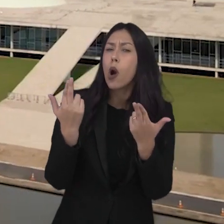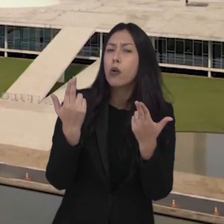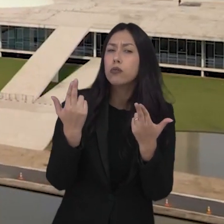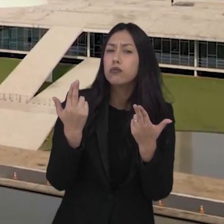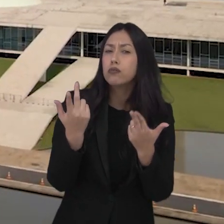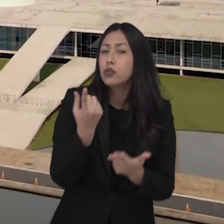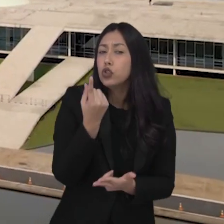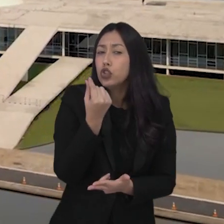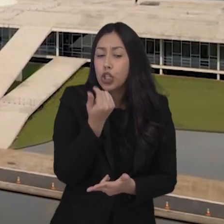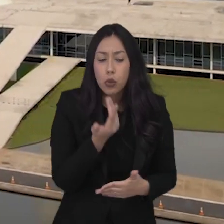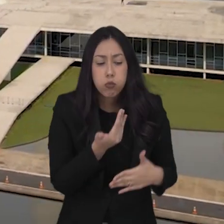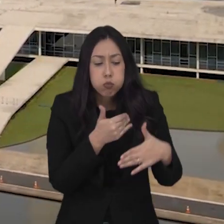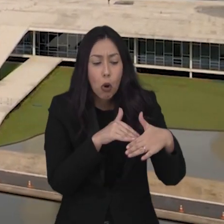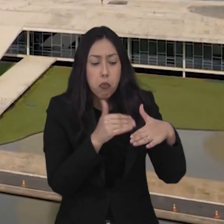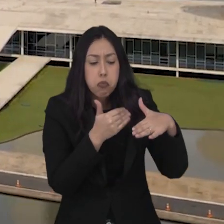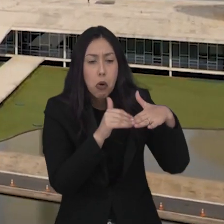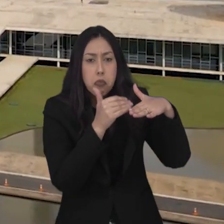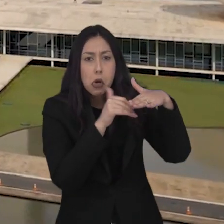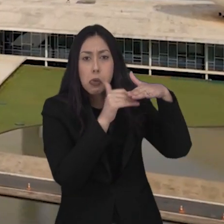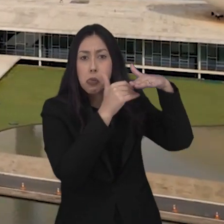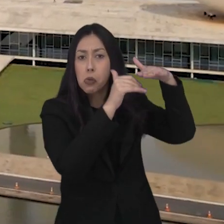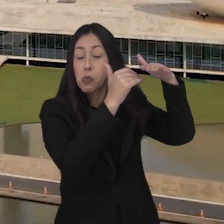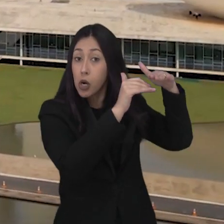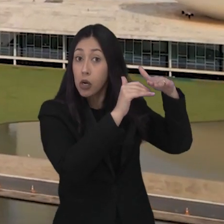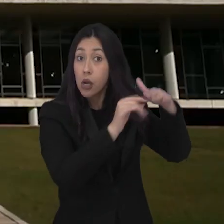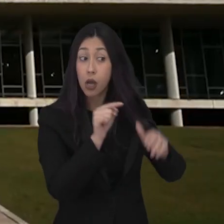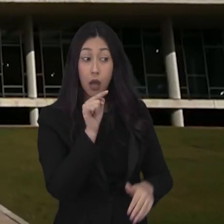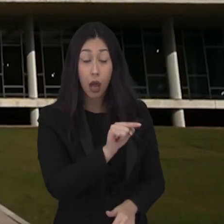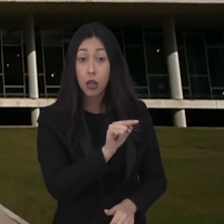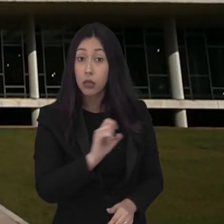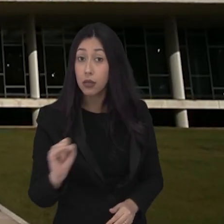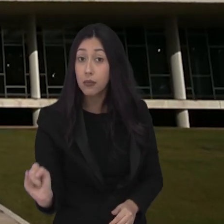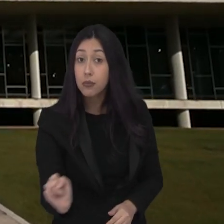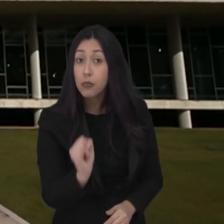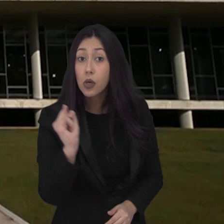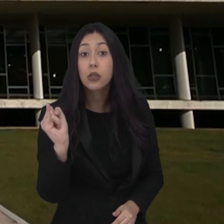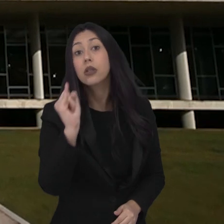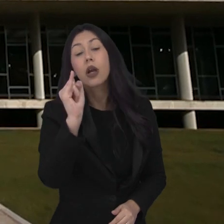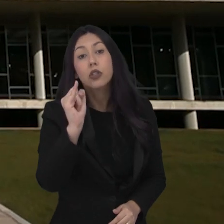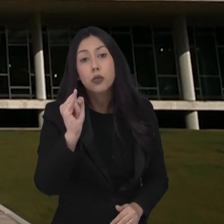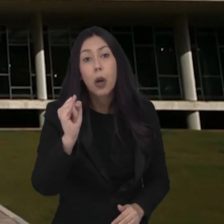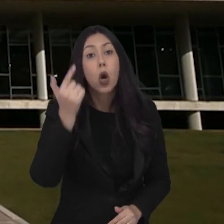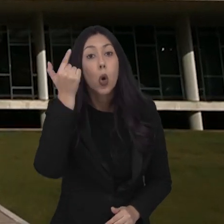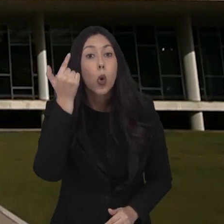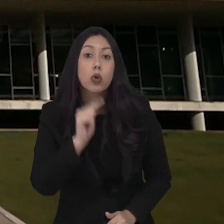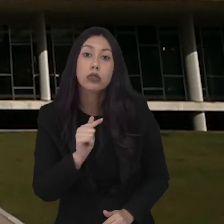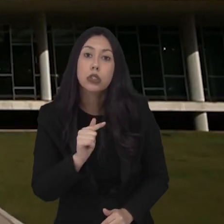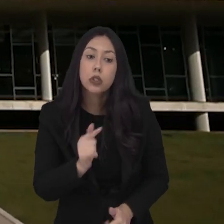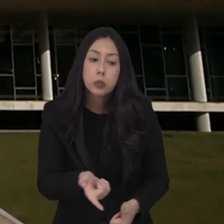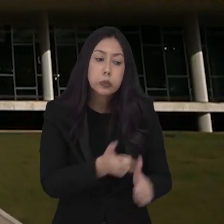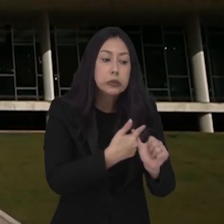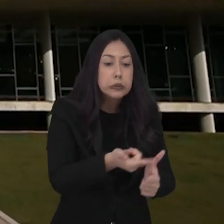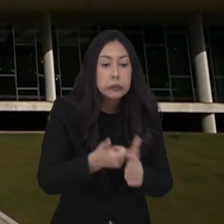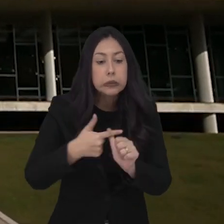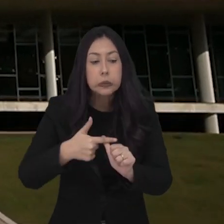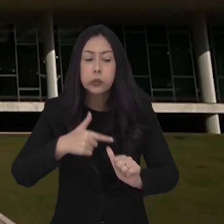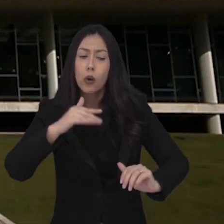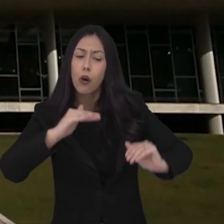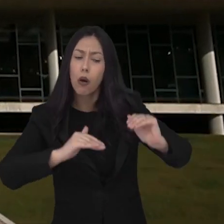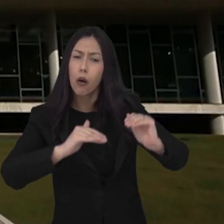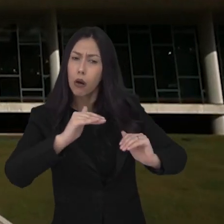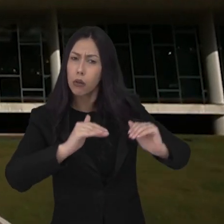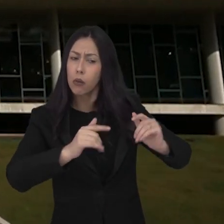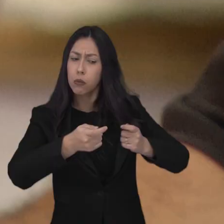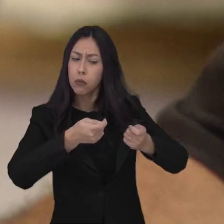como uma espécie de caixa do governo federal. A função dele é importante para manter a estabilidade das